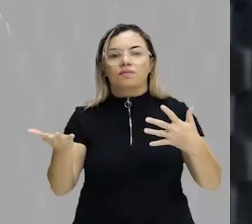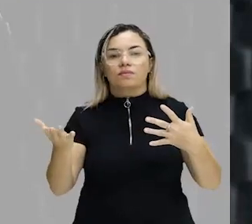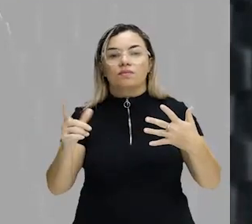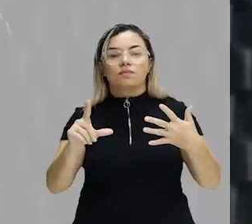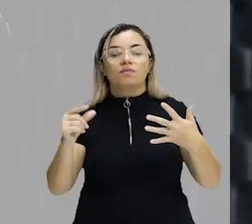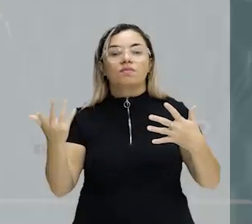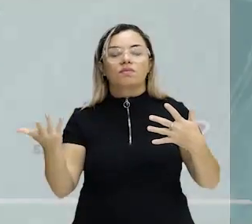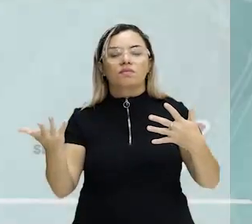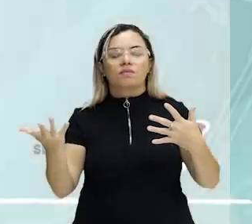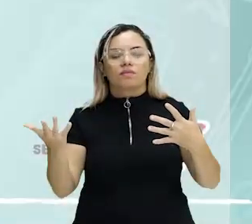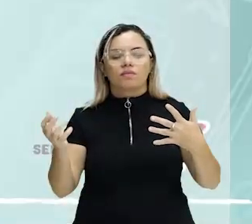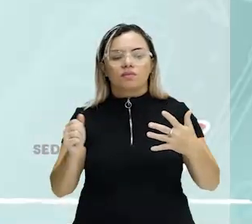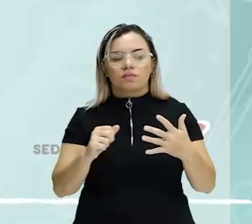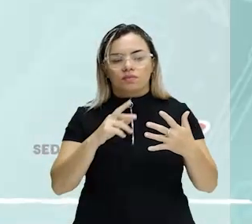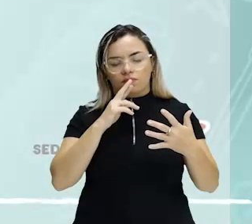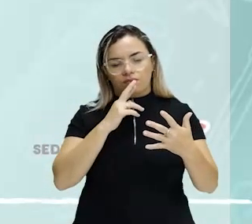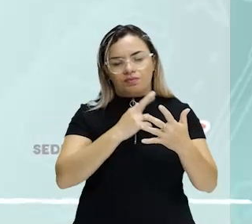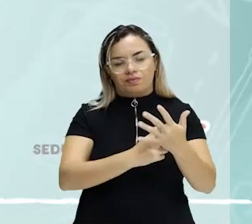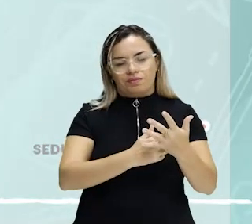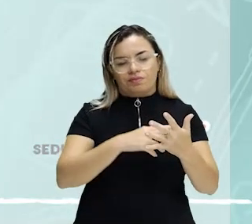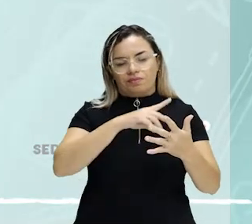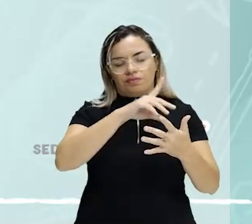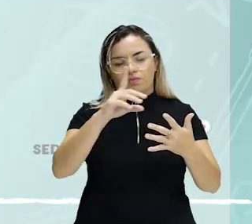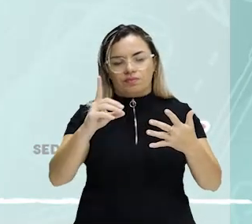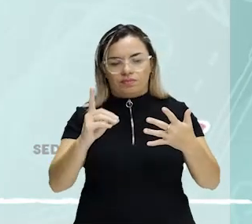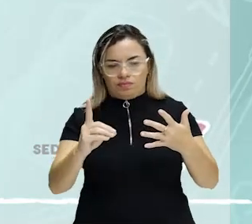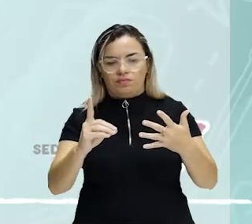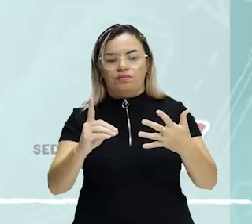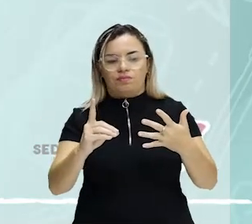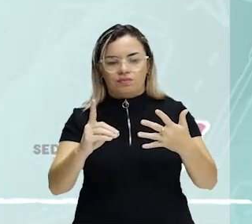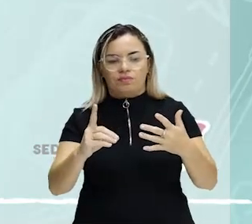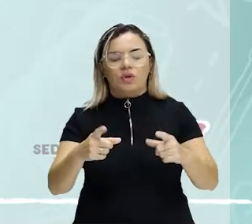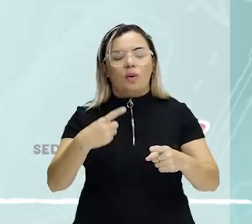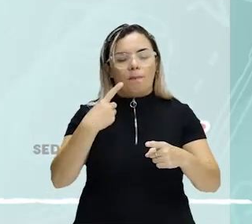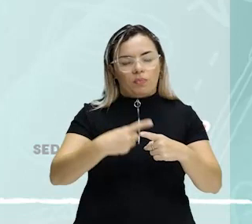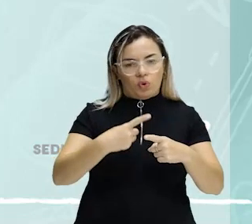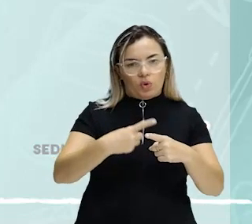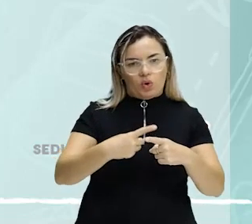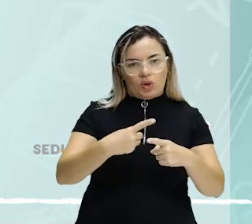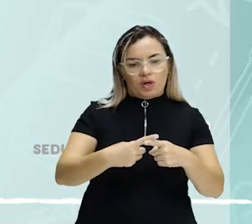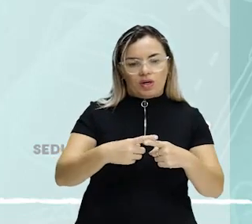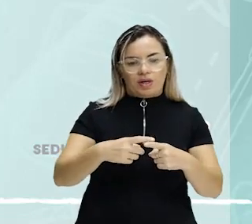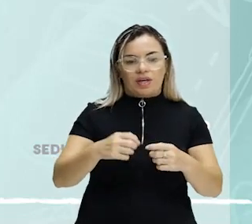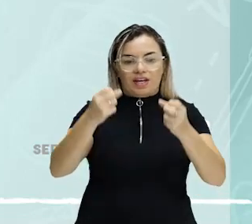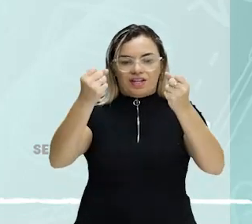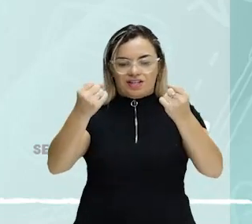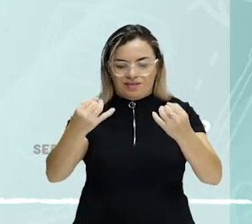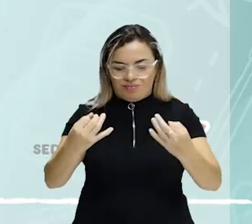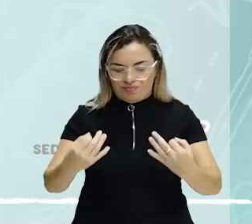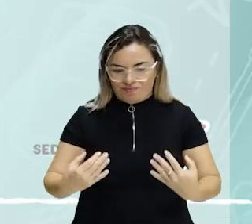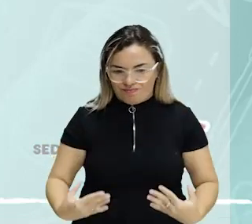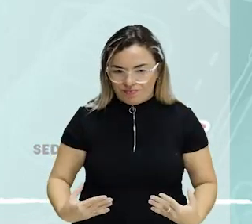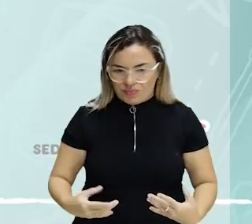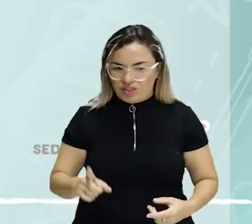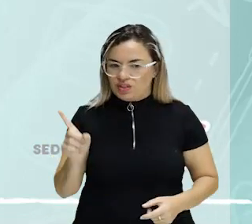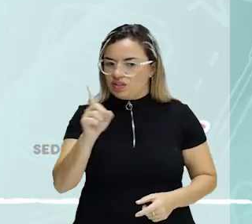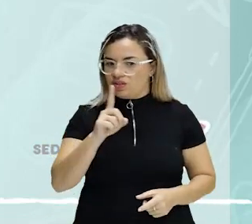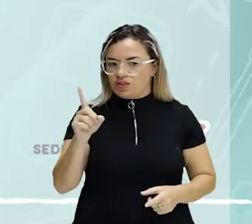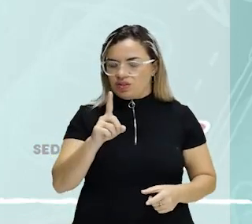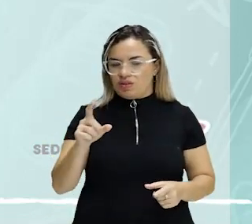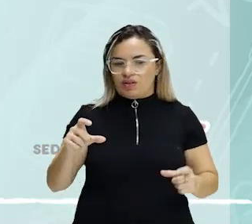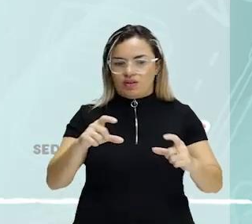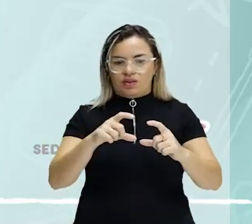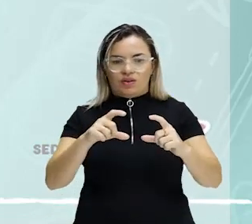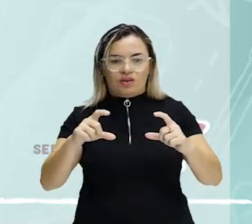Hein? Vou logo dar a resposta. Porquê? Já é uma explicação. E não é oração subordinada, e